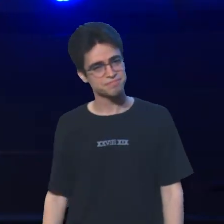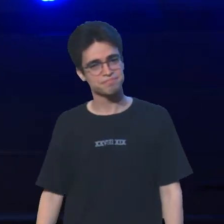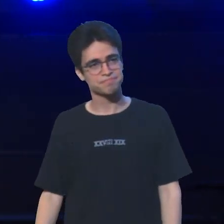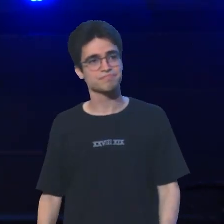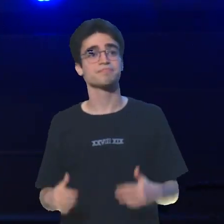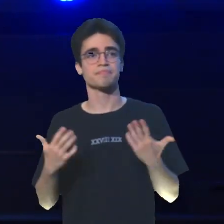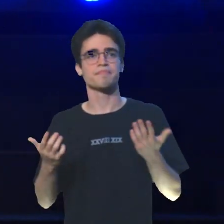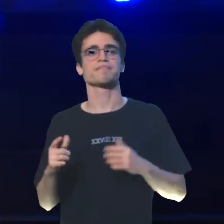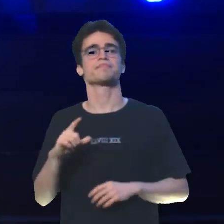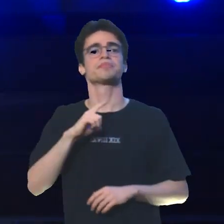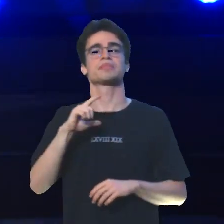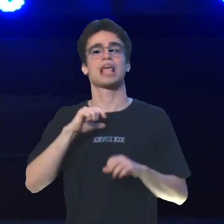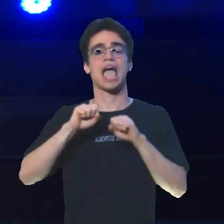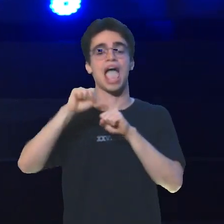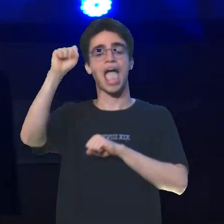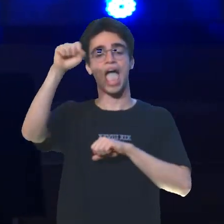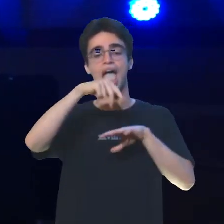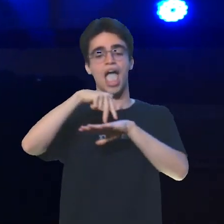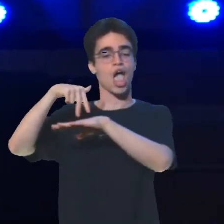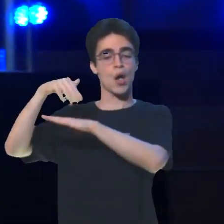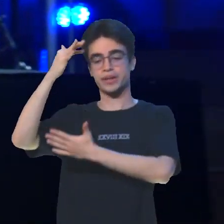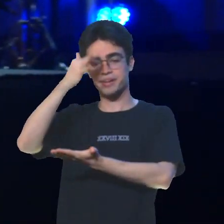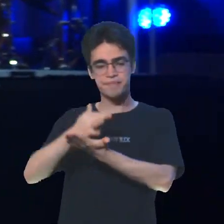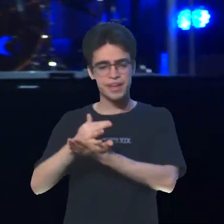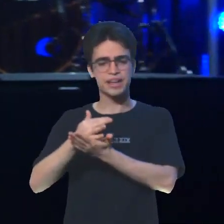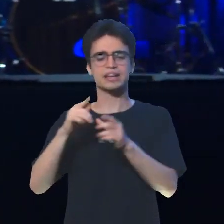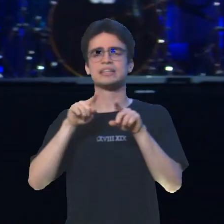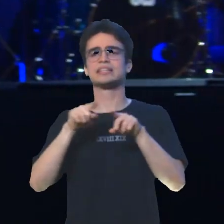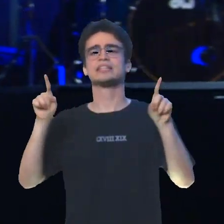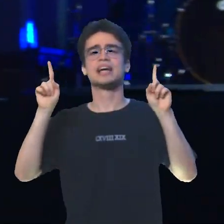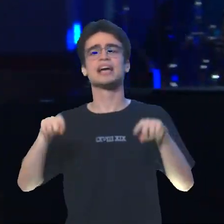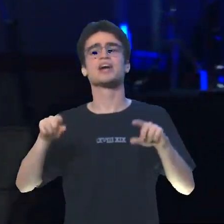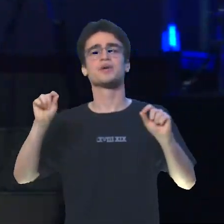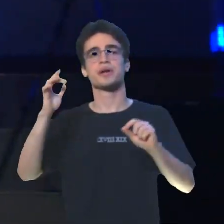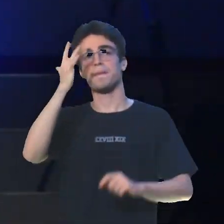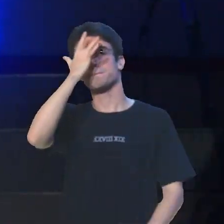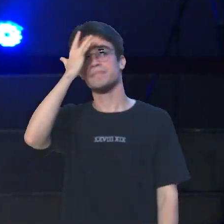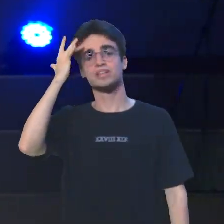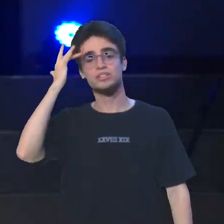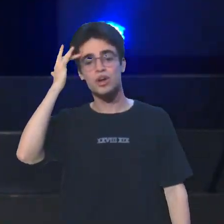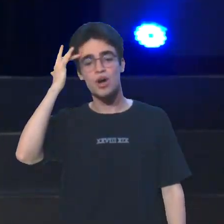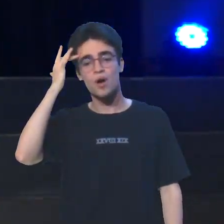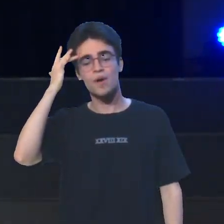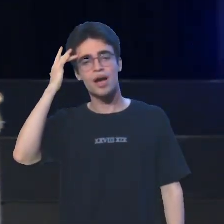Os heróis da fé são detalhados como pessoas que